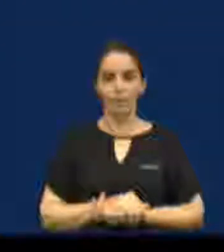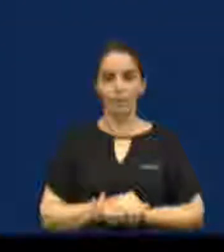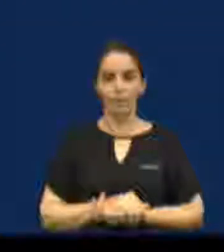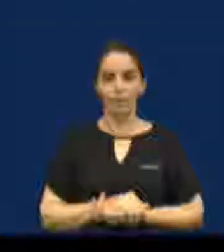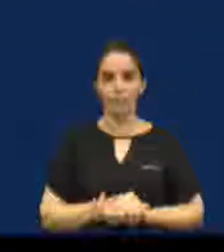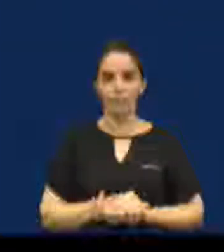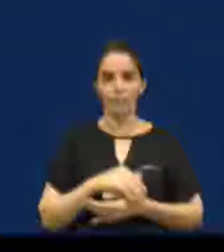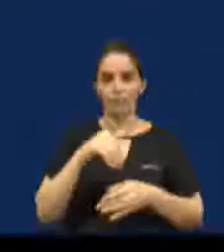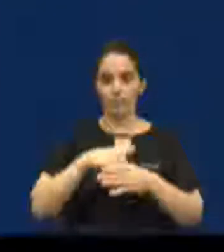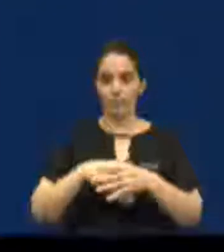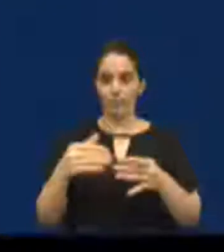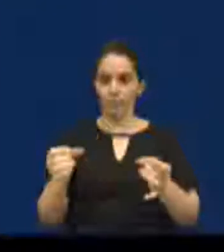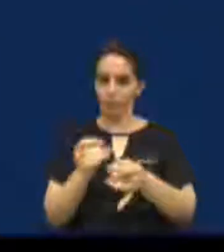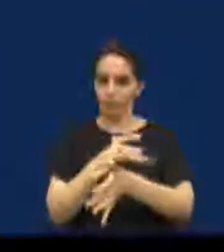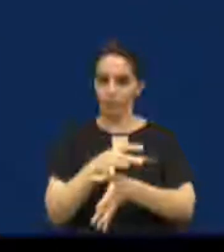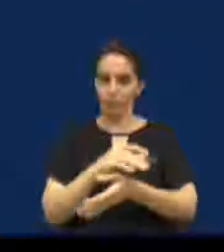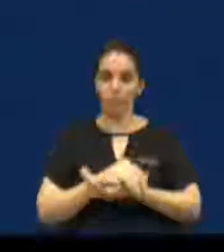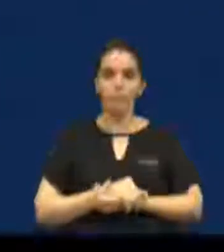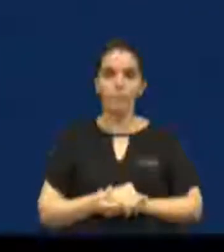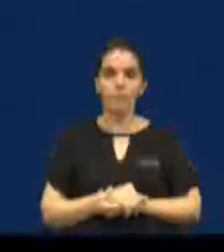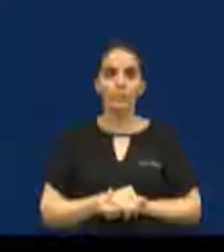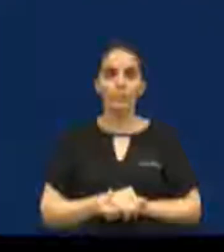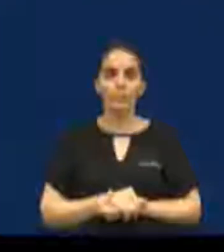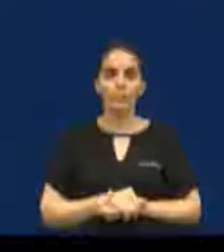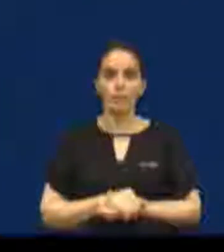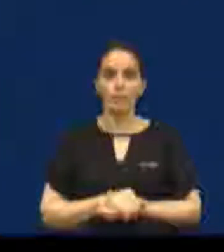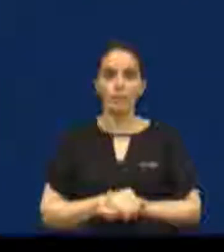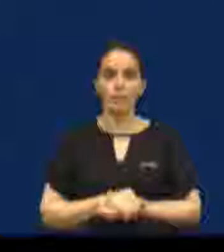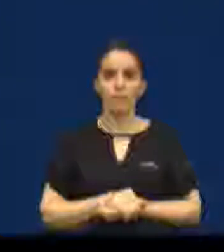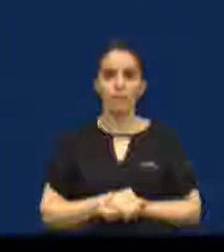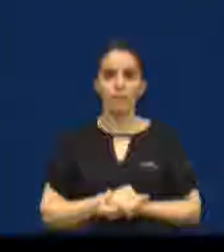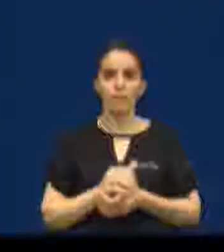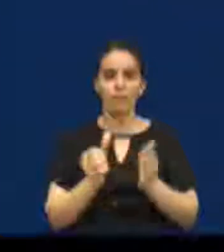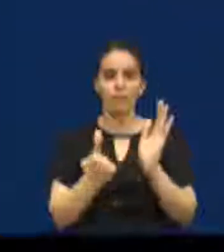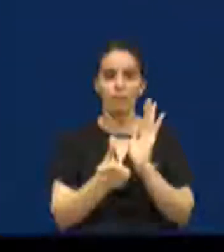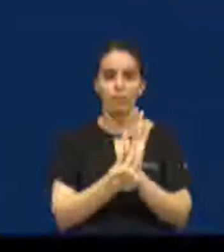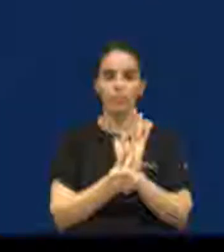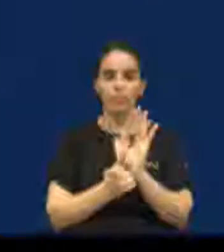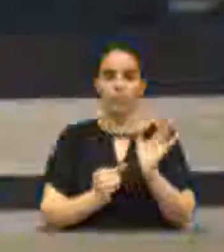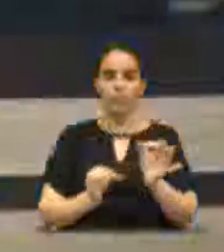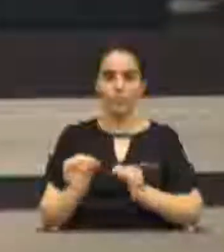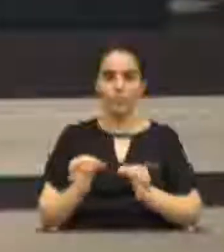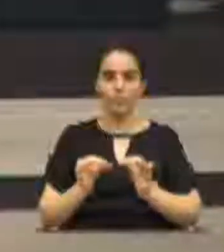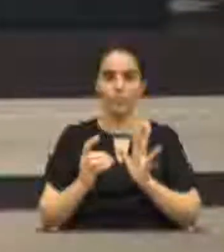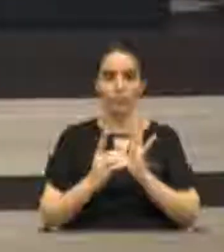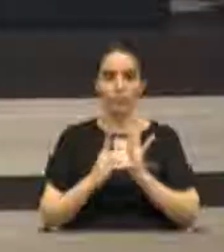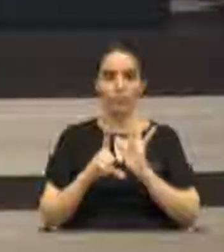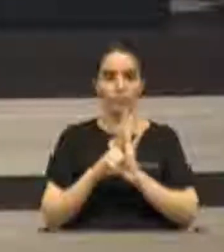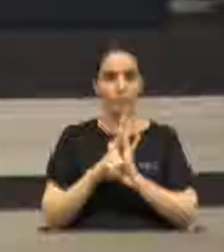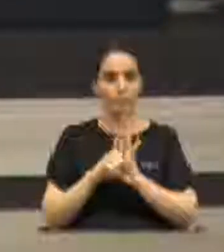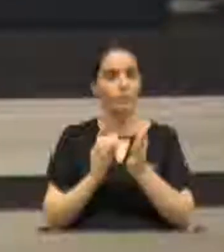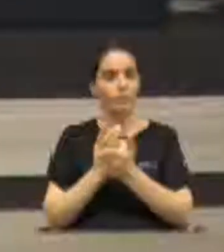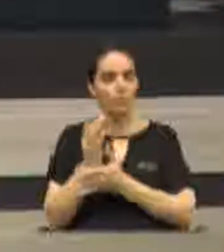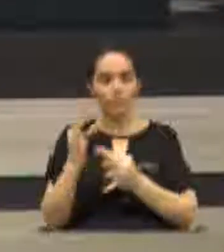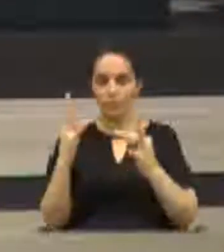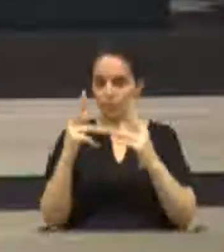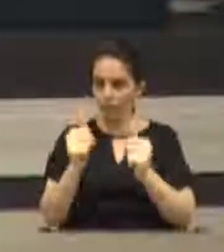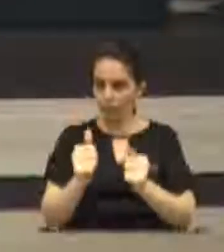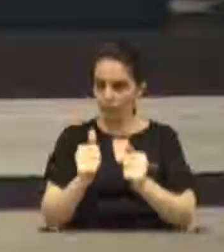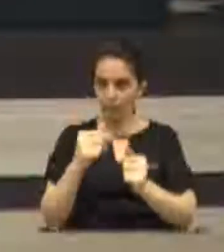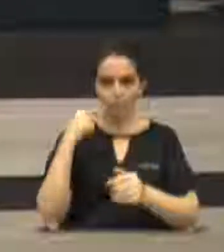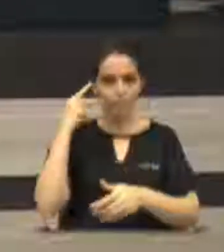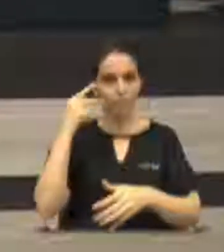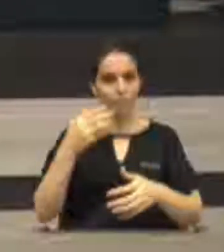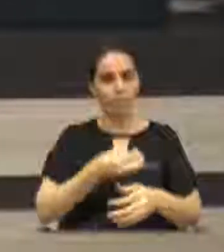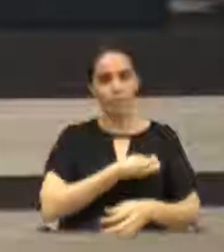Está encerrada a votação. O item 6, o projeto de decreto legislativo, foi aprovado por todos os vereadores